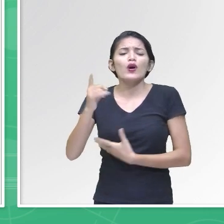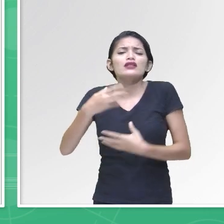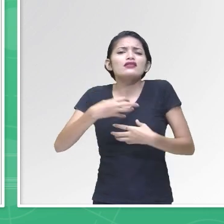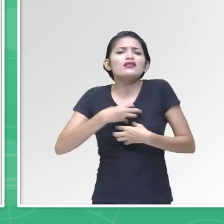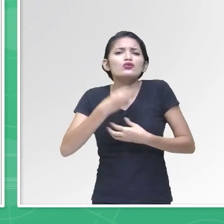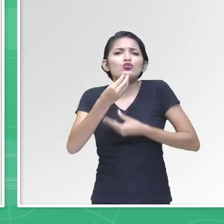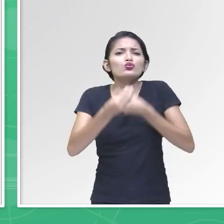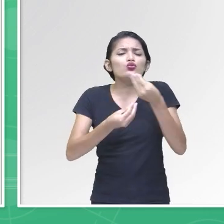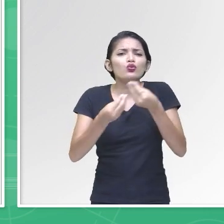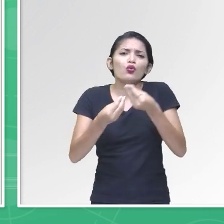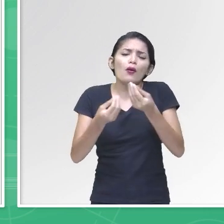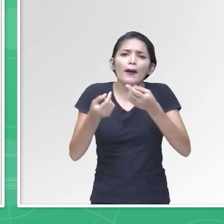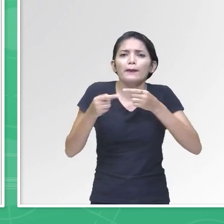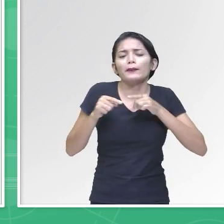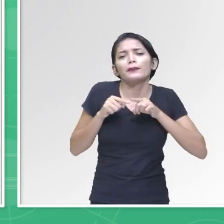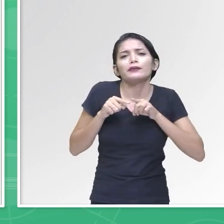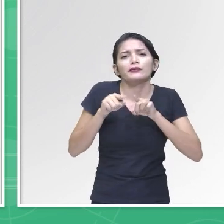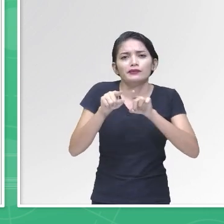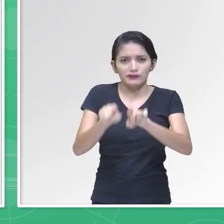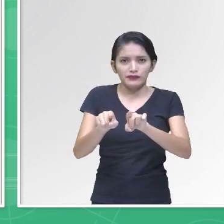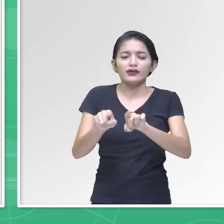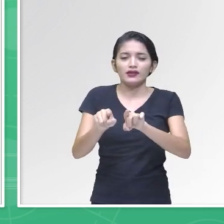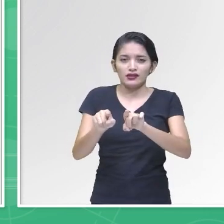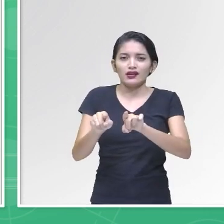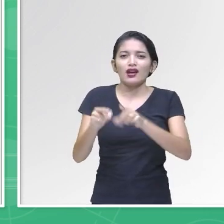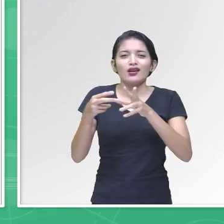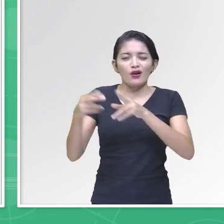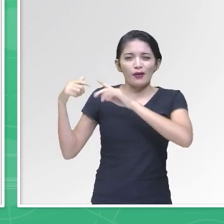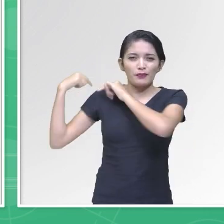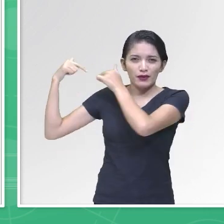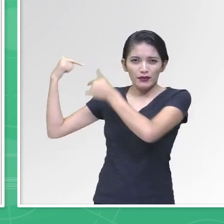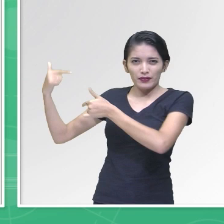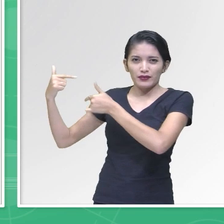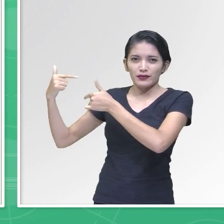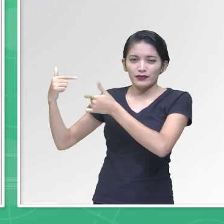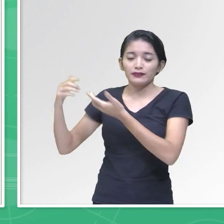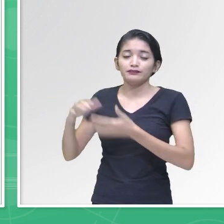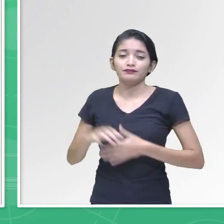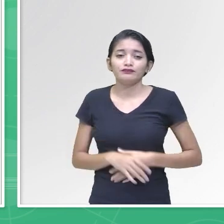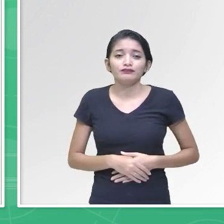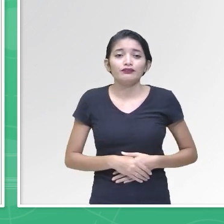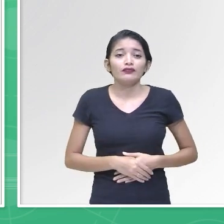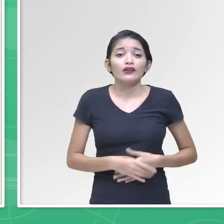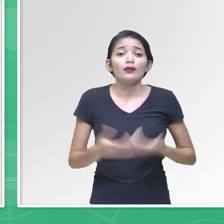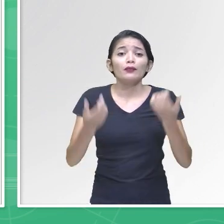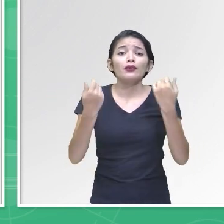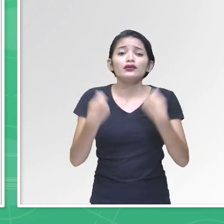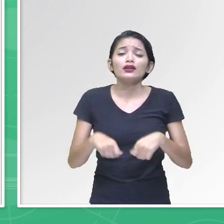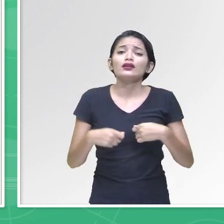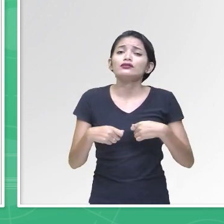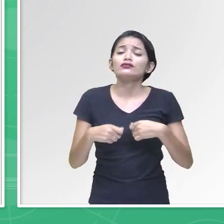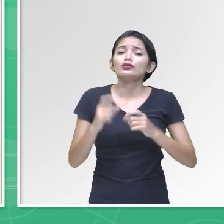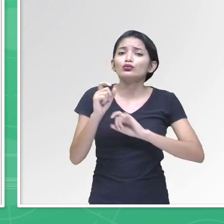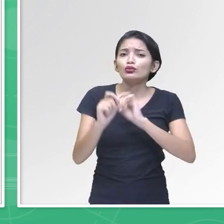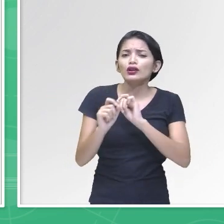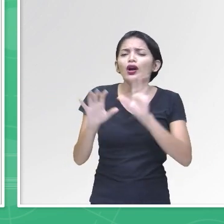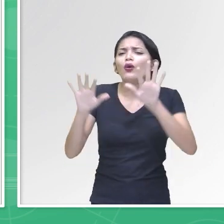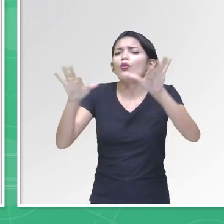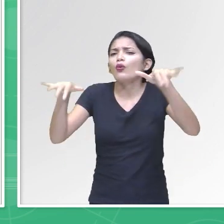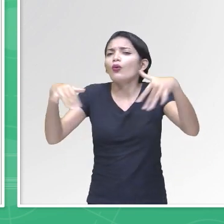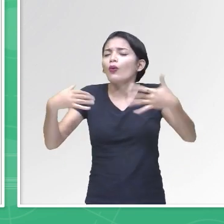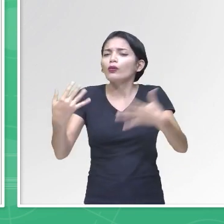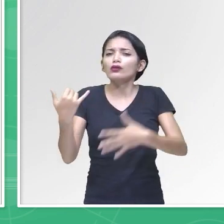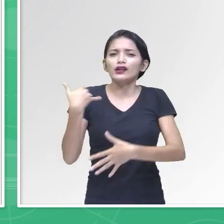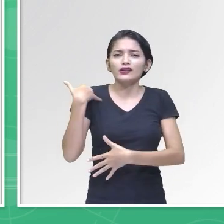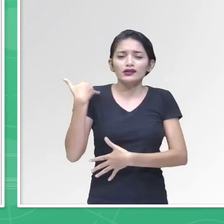pela linearidade do modelo tradicional, não sendo possível prever em que idade